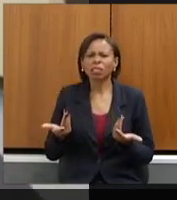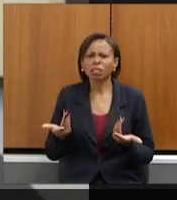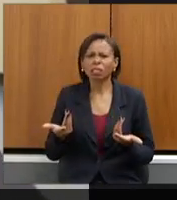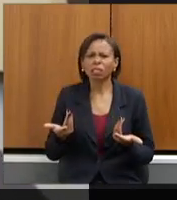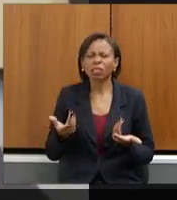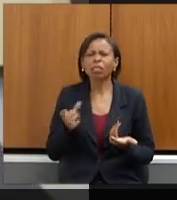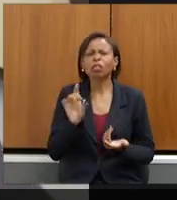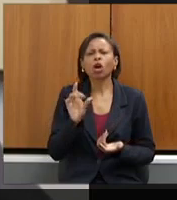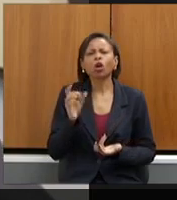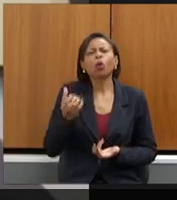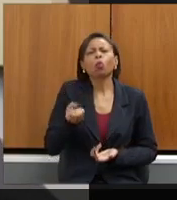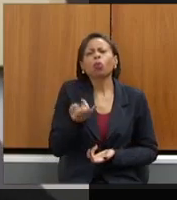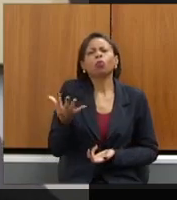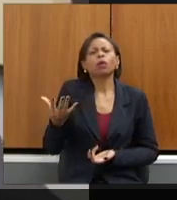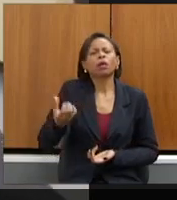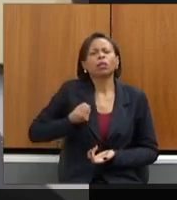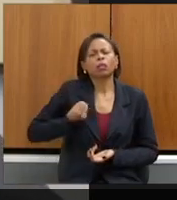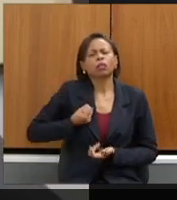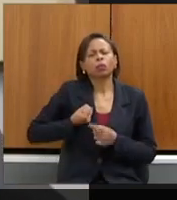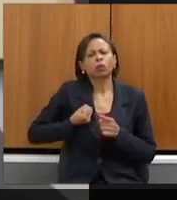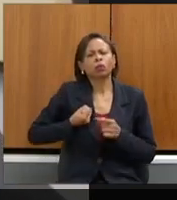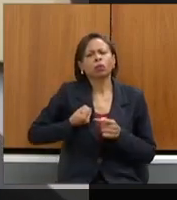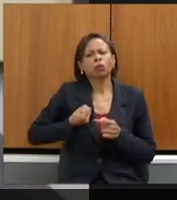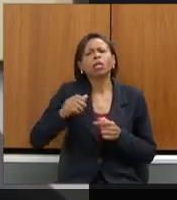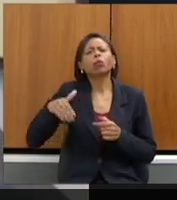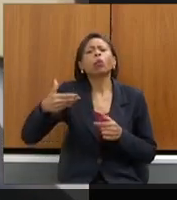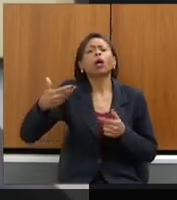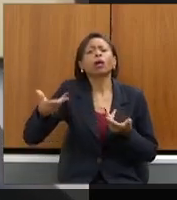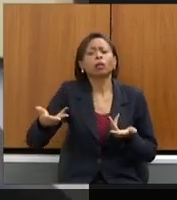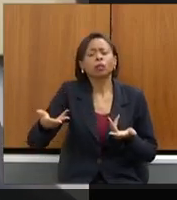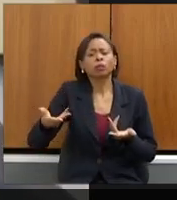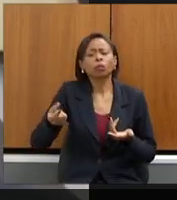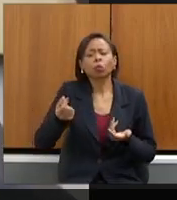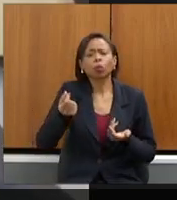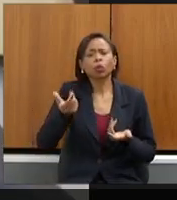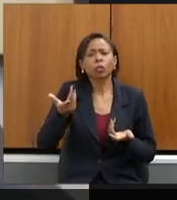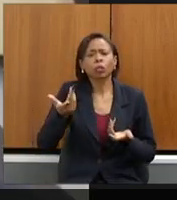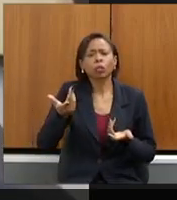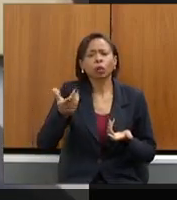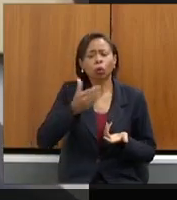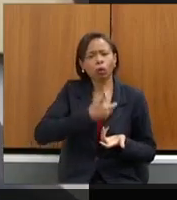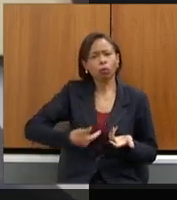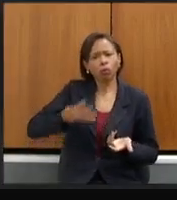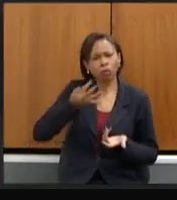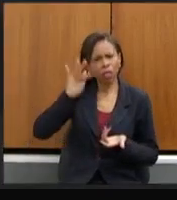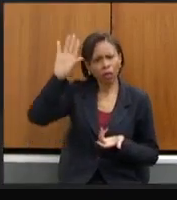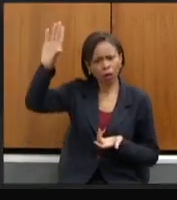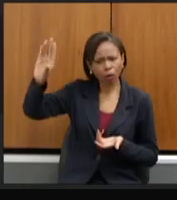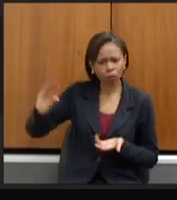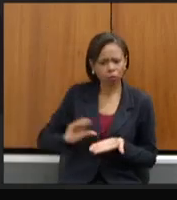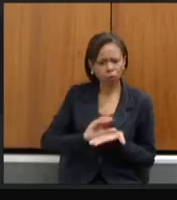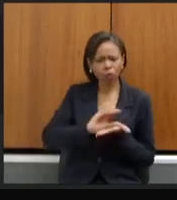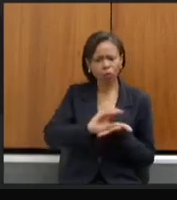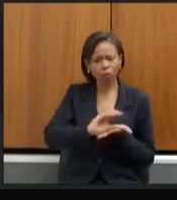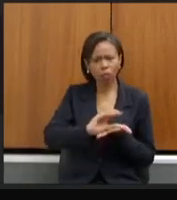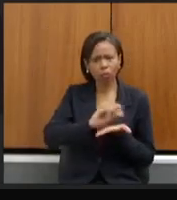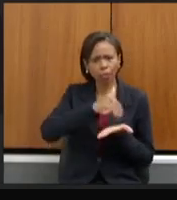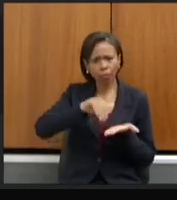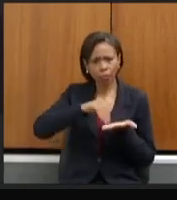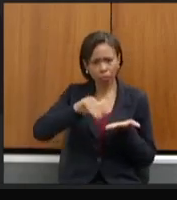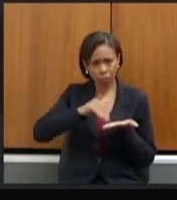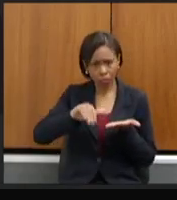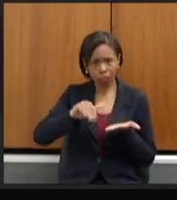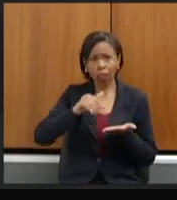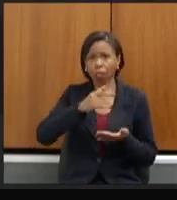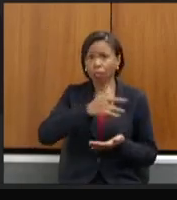só o número quanto é que o governo federal repassou para a secretaria de estado de saúde de